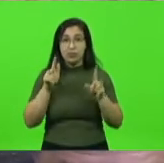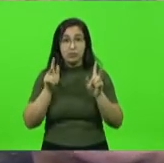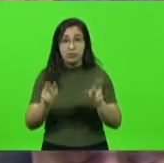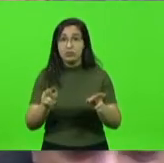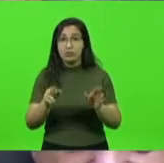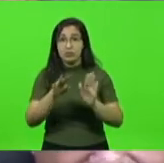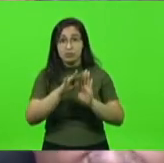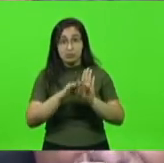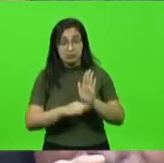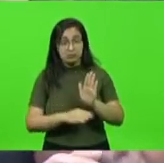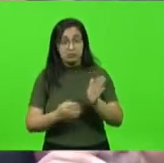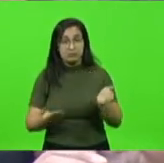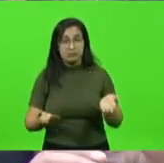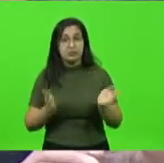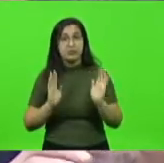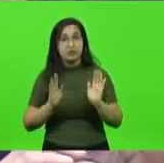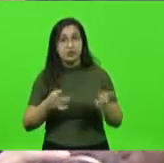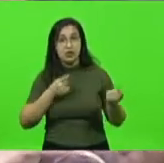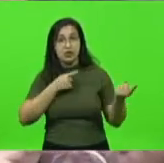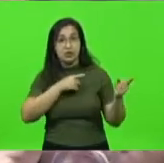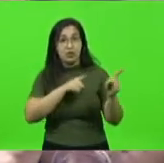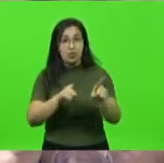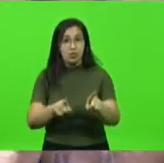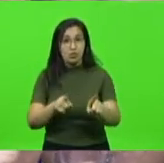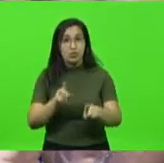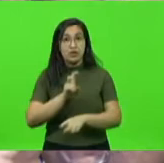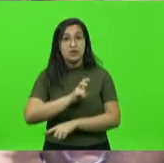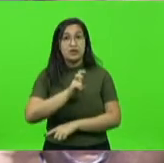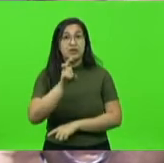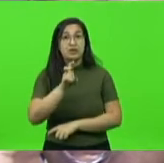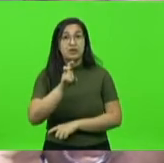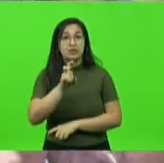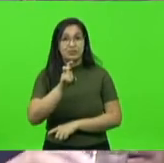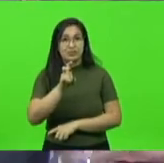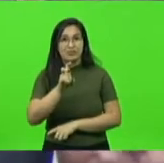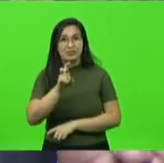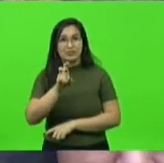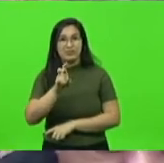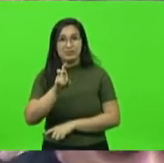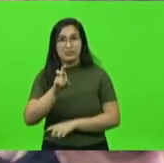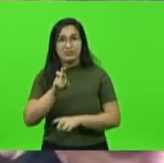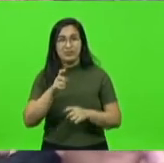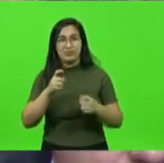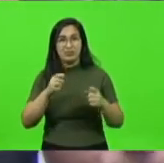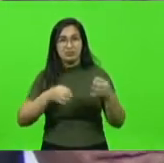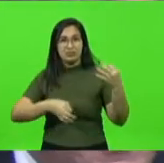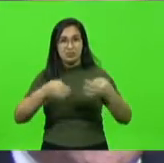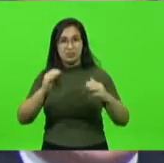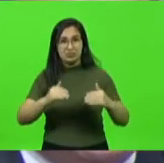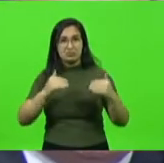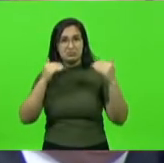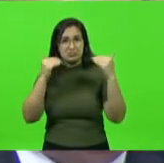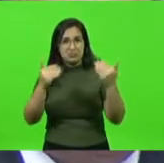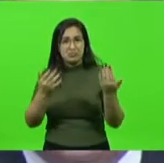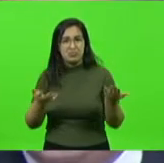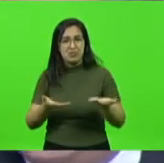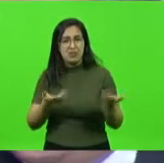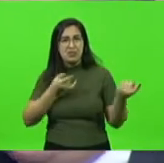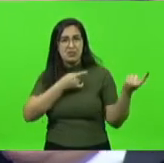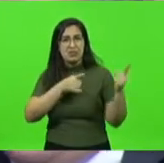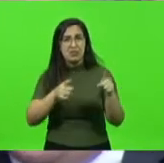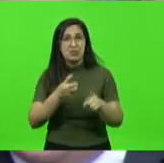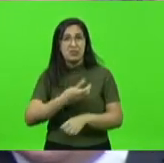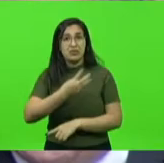fomos contrários nessa casa contra a opinião de 5 desembargadores. Agora nós somos contra a opinião de mais 3 ministros do STF. Por